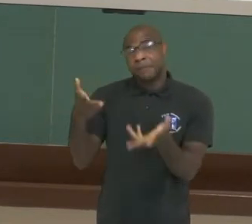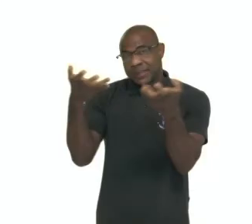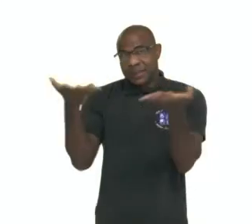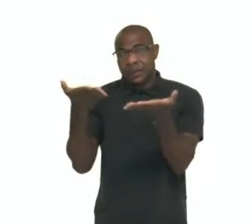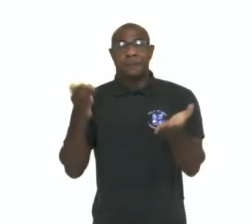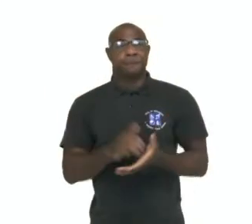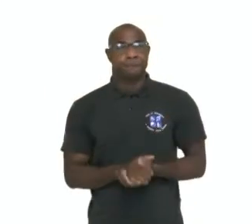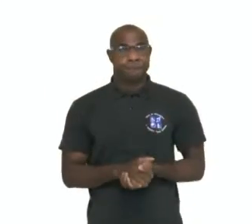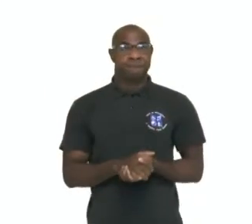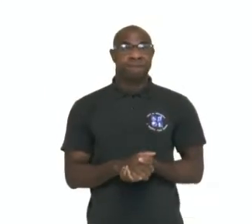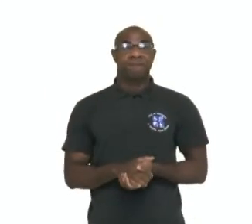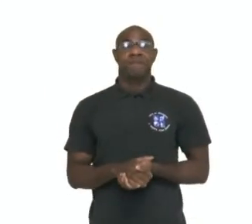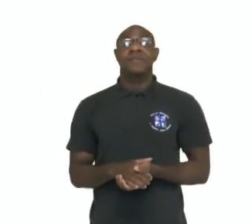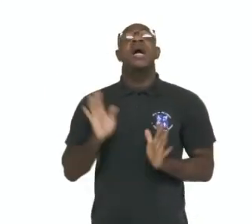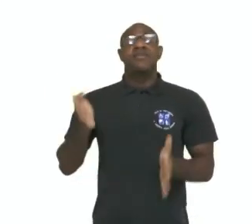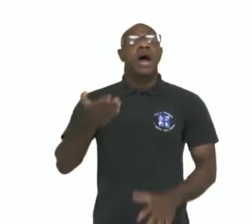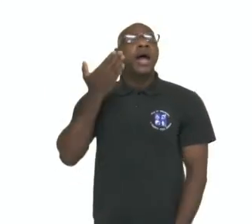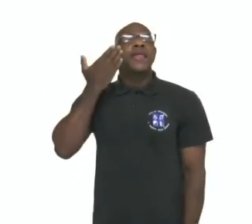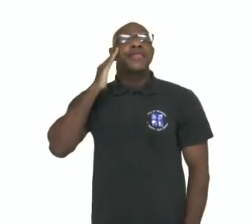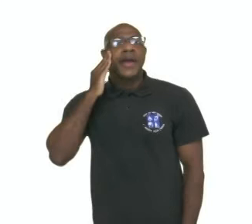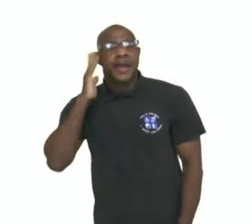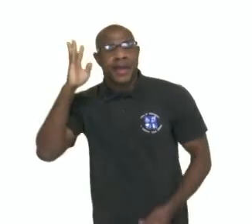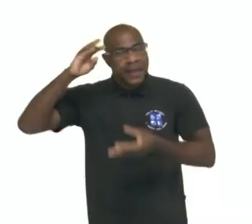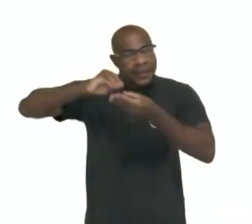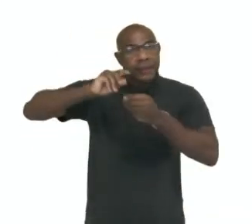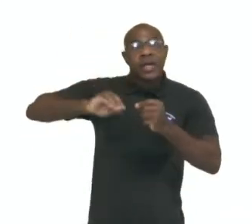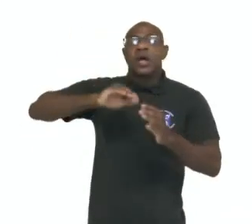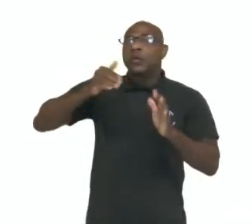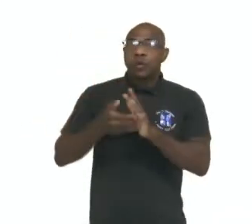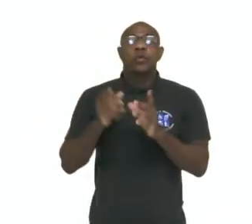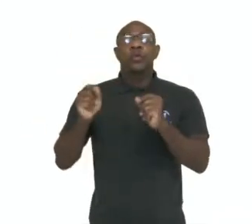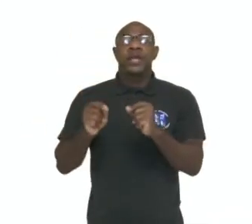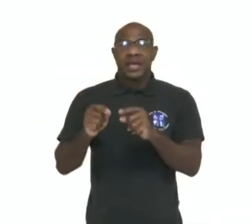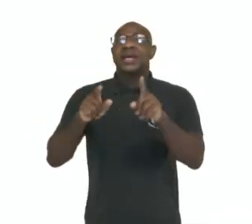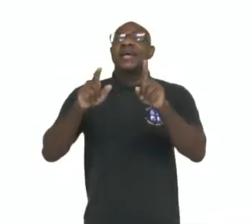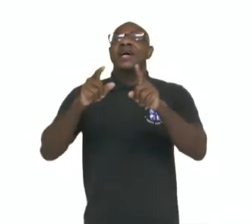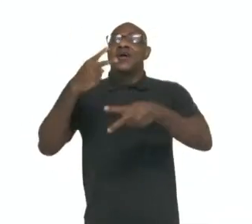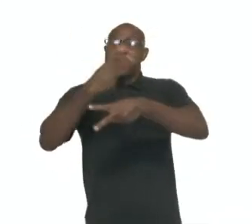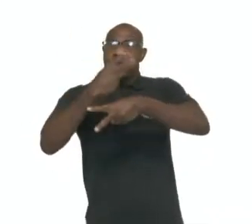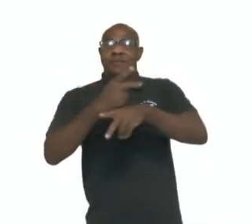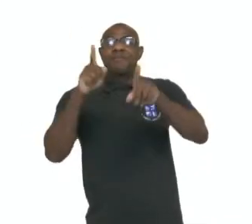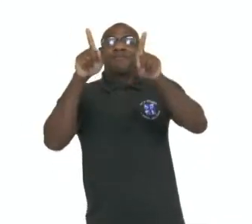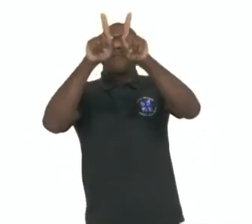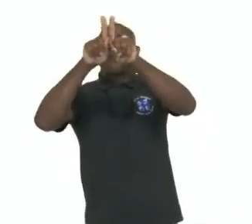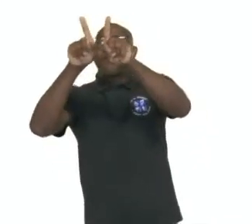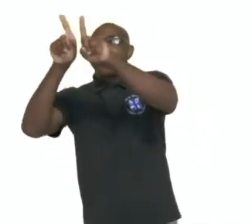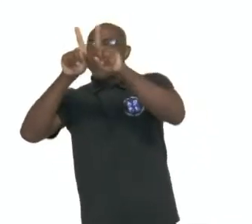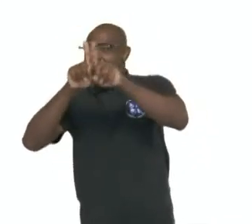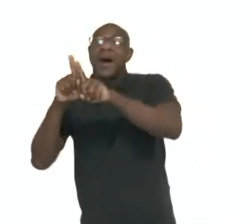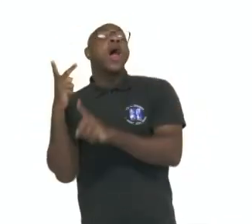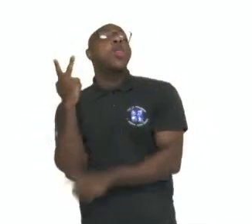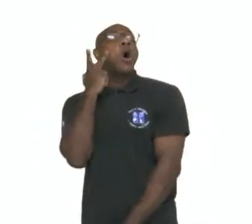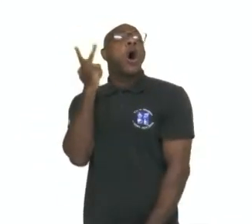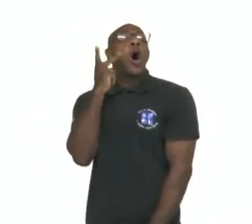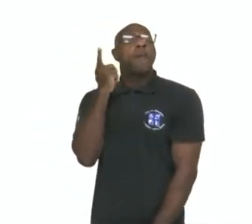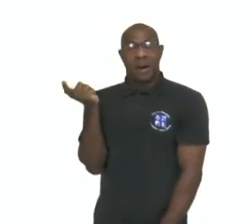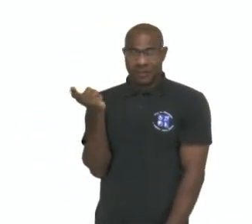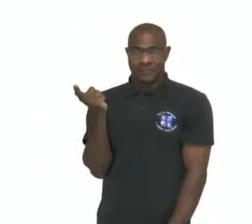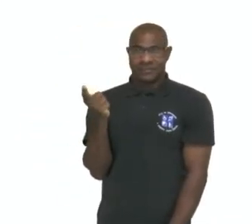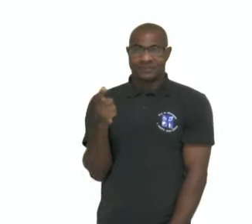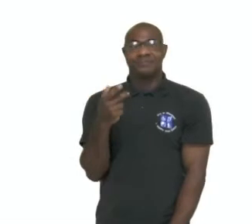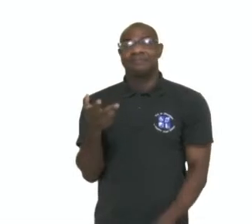analisar. Já entendemos que todos os cromossomos, para ser considerado normal, deveriam vir aos